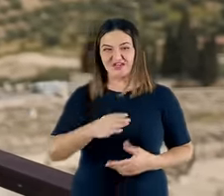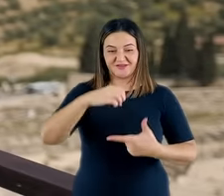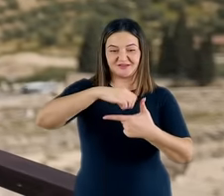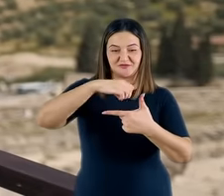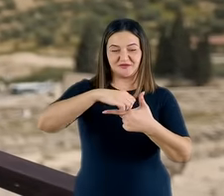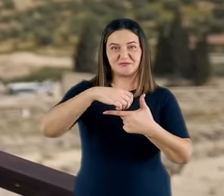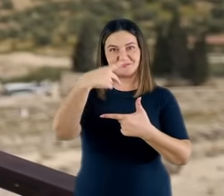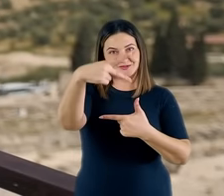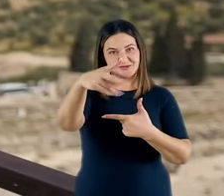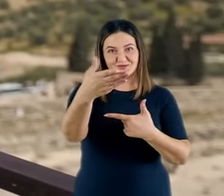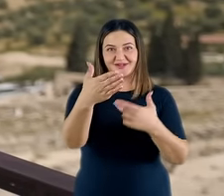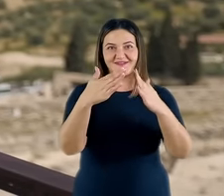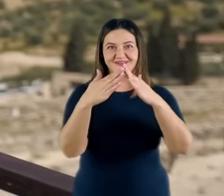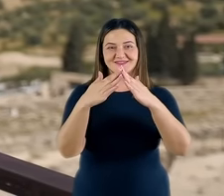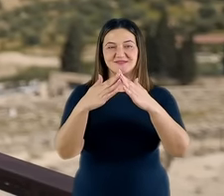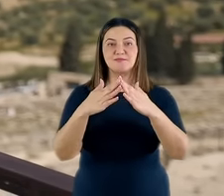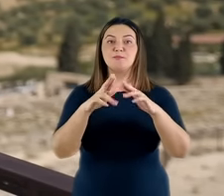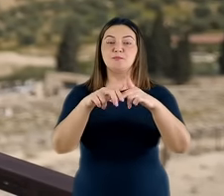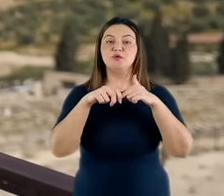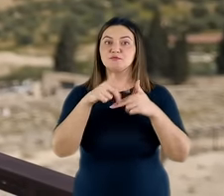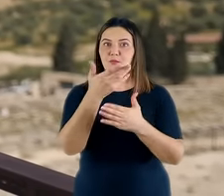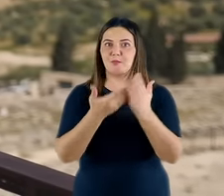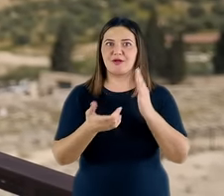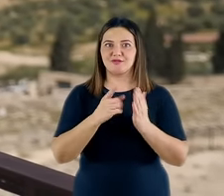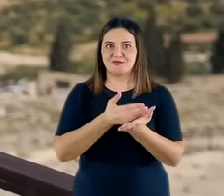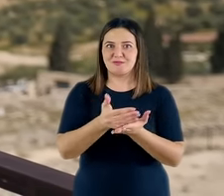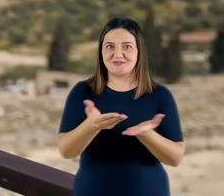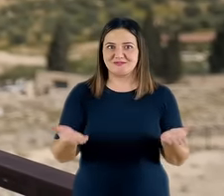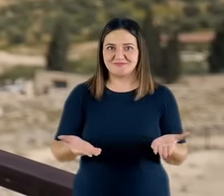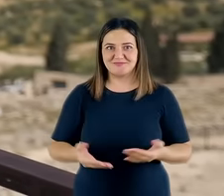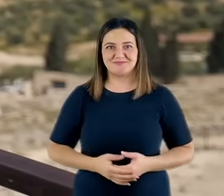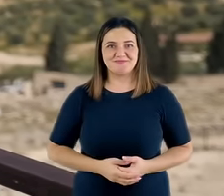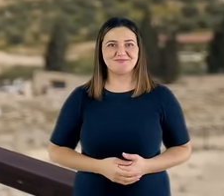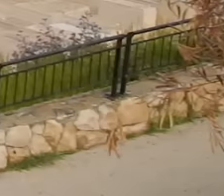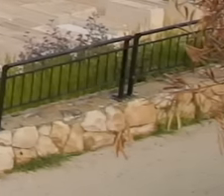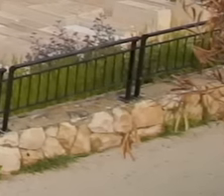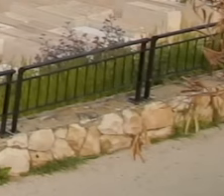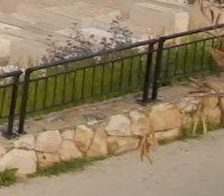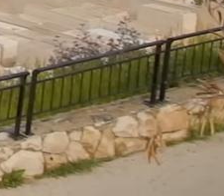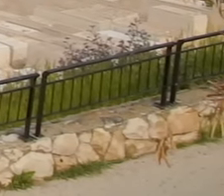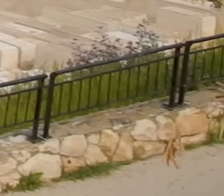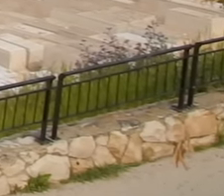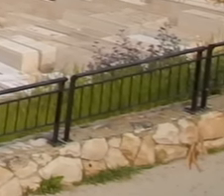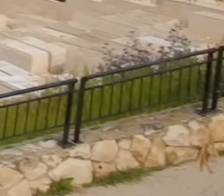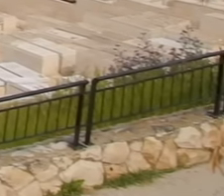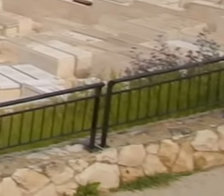Tempo, para você e sua família. Então não perca, porque o Evidências está só começando.